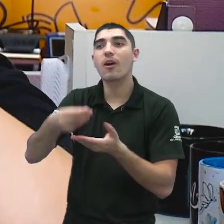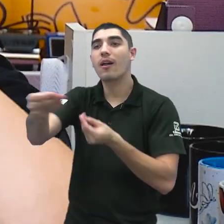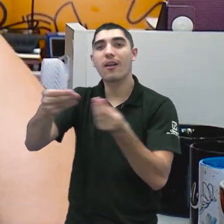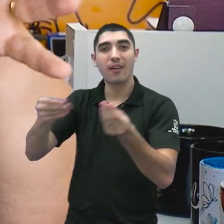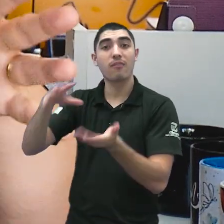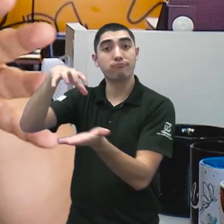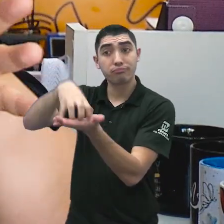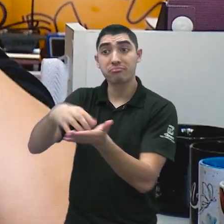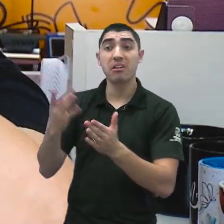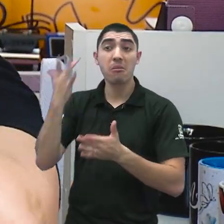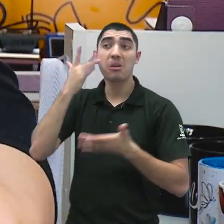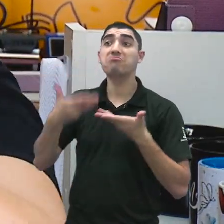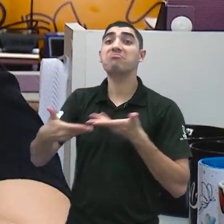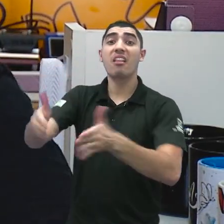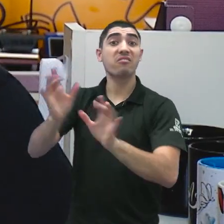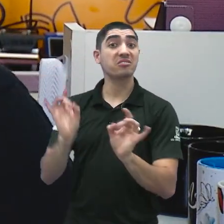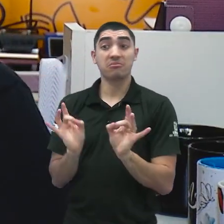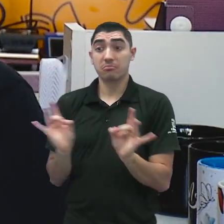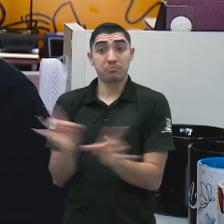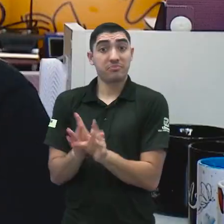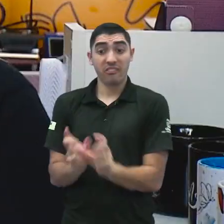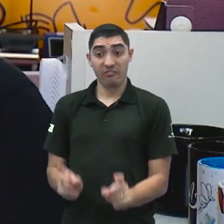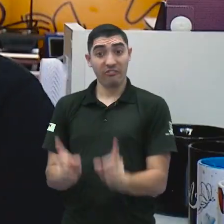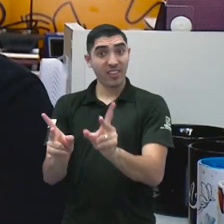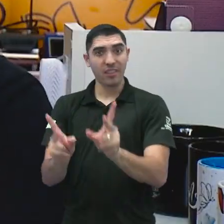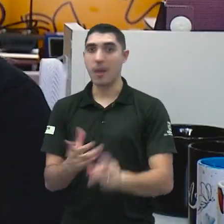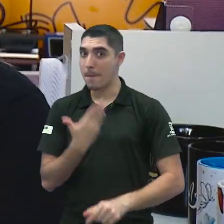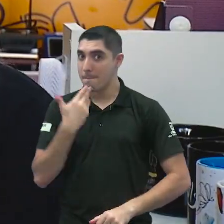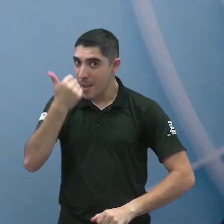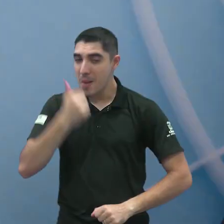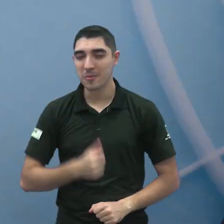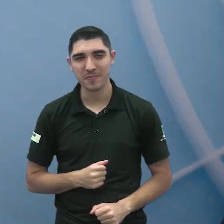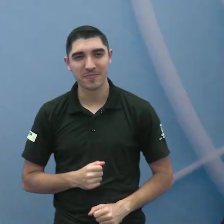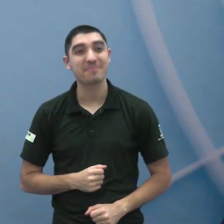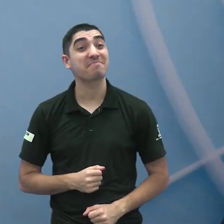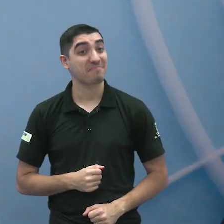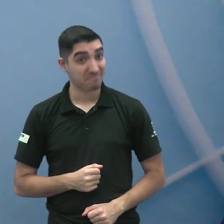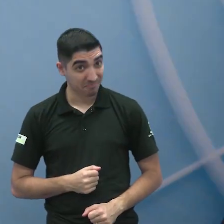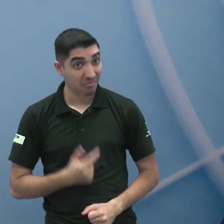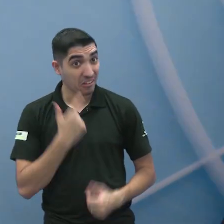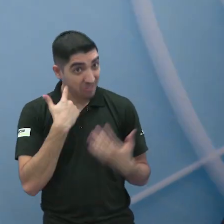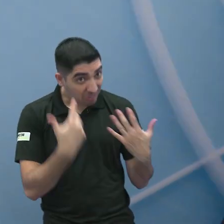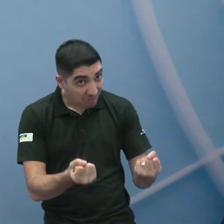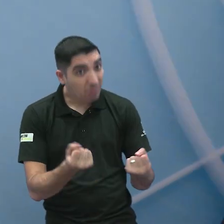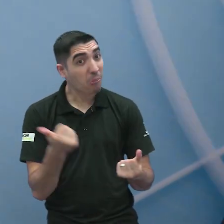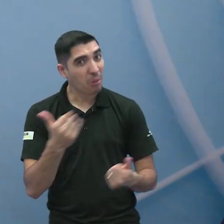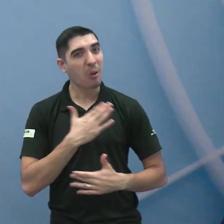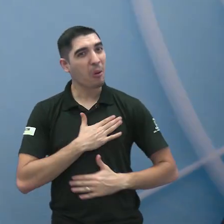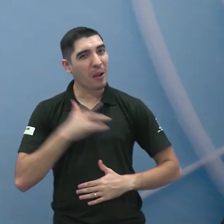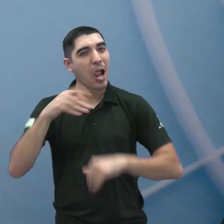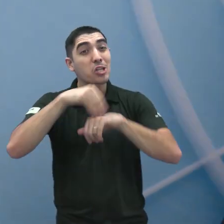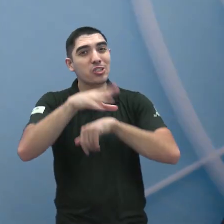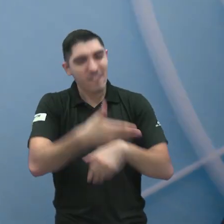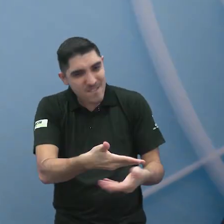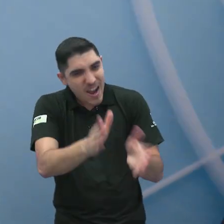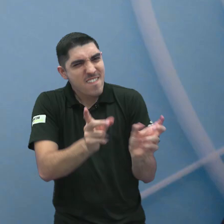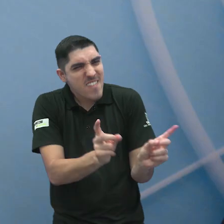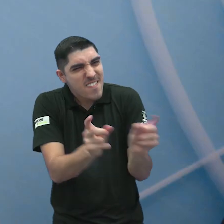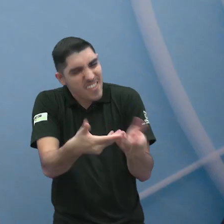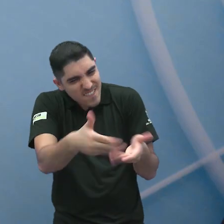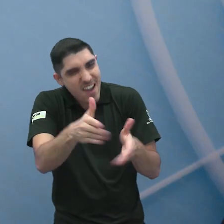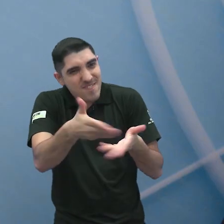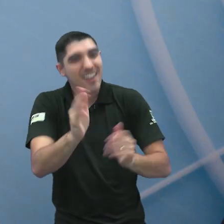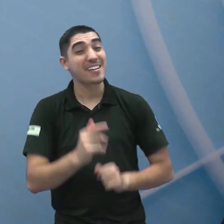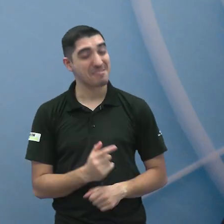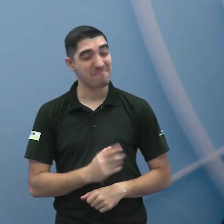de manhã no dia posterior, tá vendido. Entendeu? Então vale a pena. É isso aí, bora vender. Gostei a fala